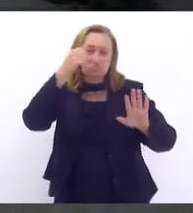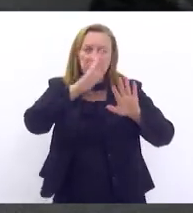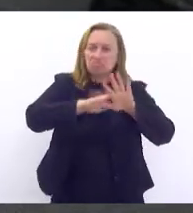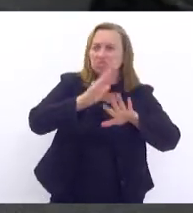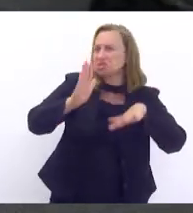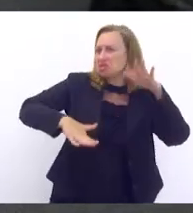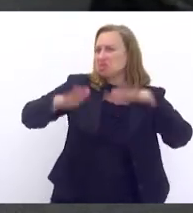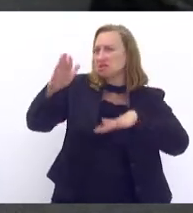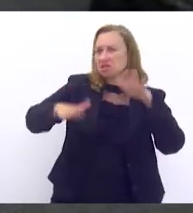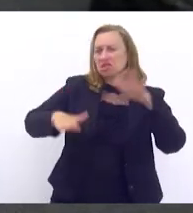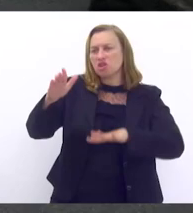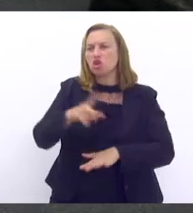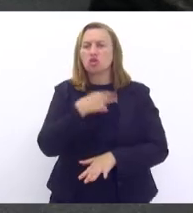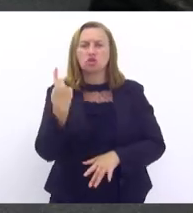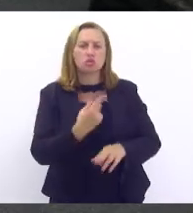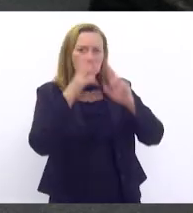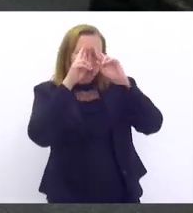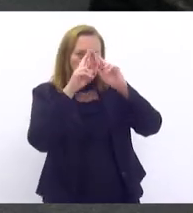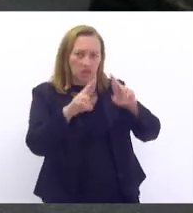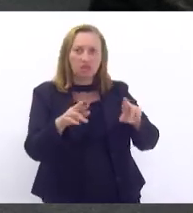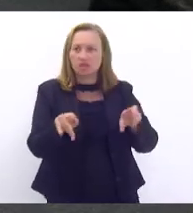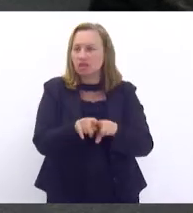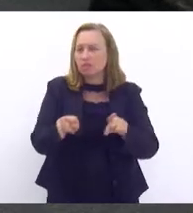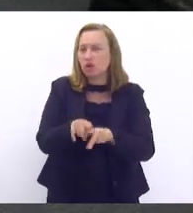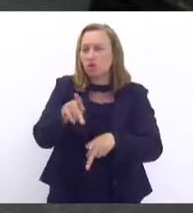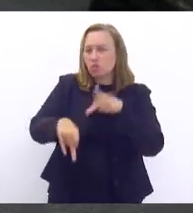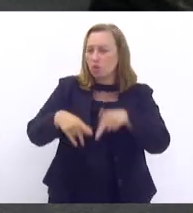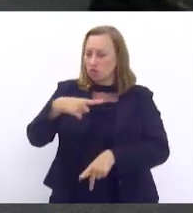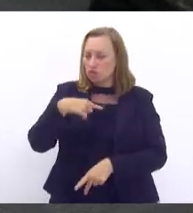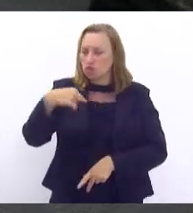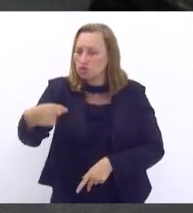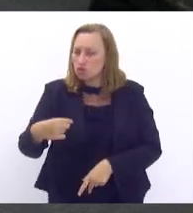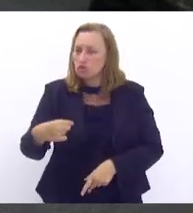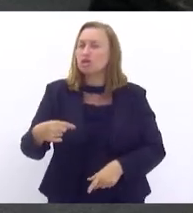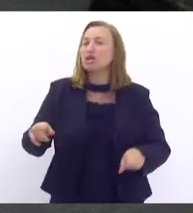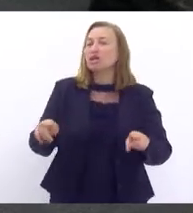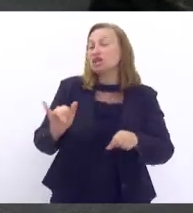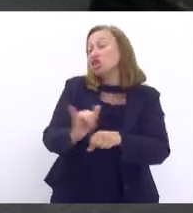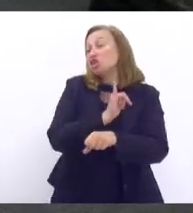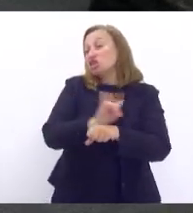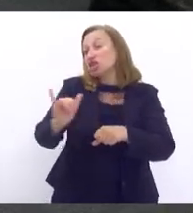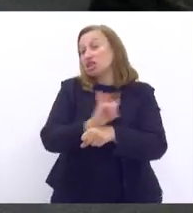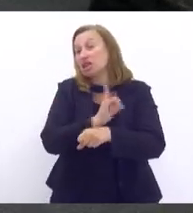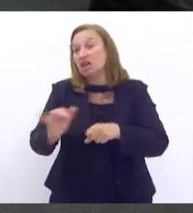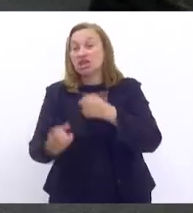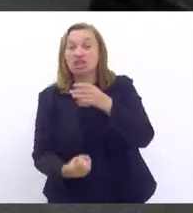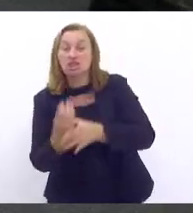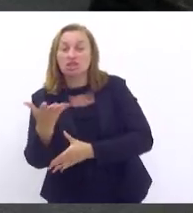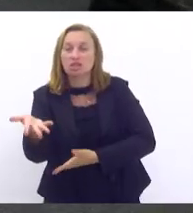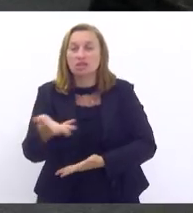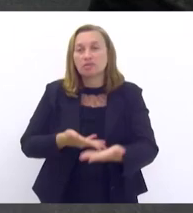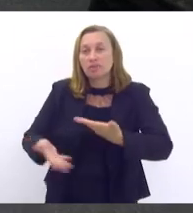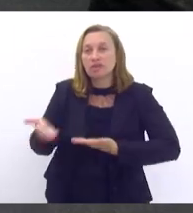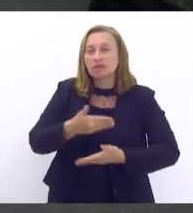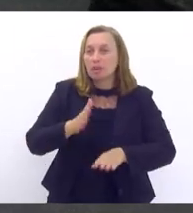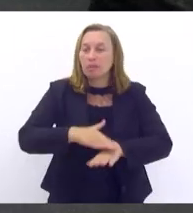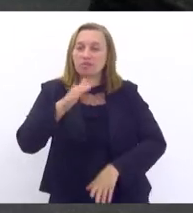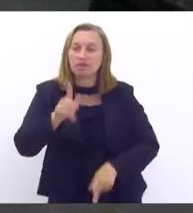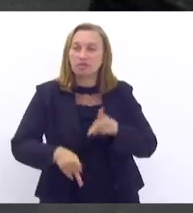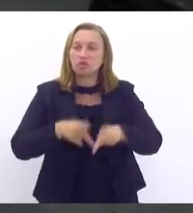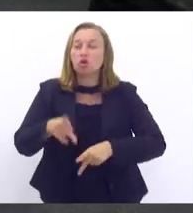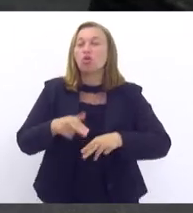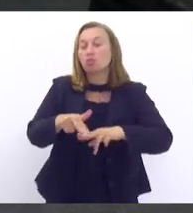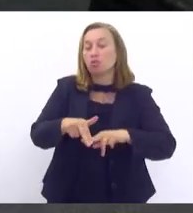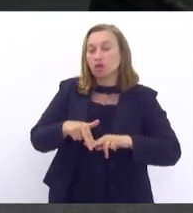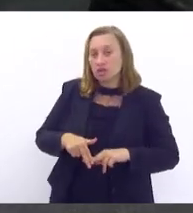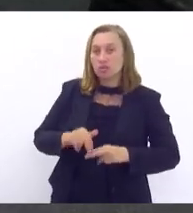nós respeitamos os nossos eleitores e criamos mecanismos de mais participação da população. Por